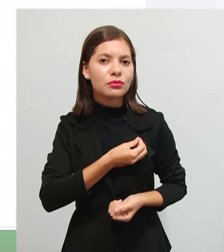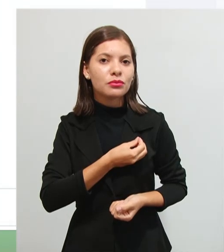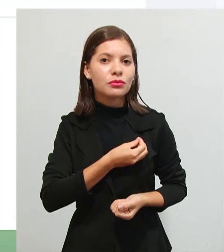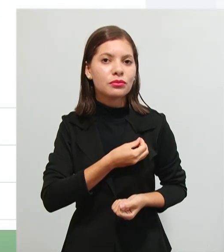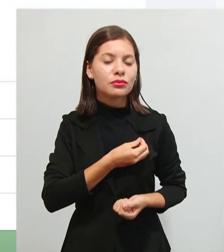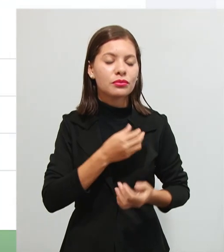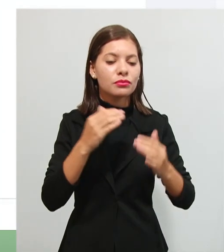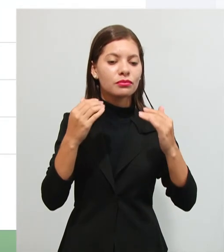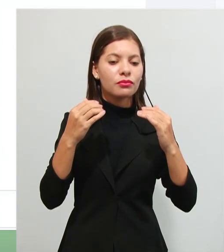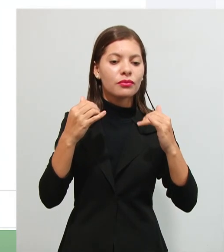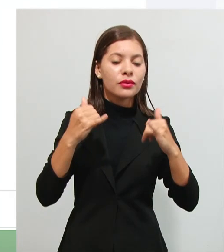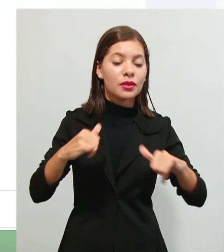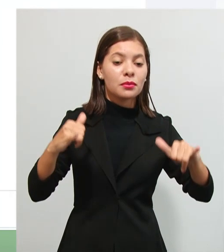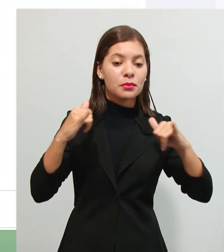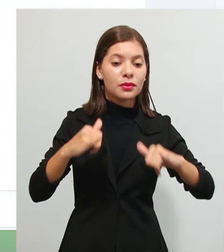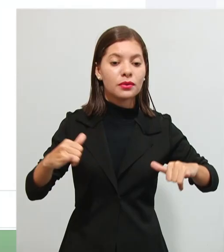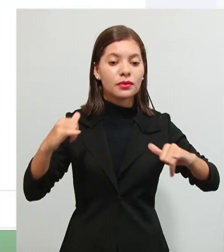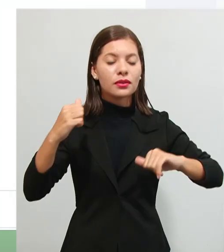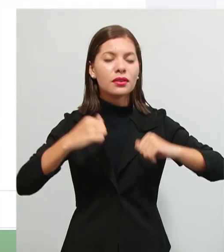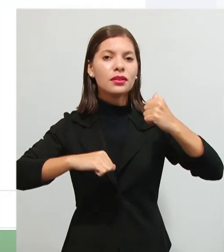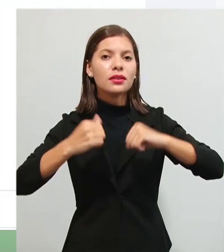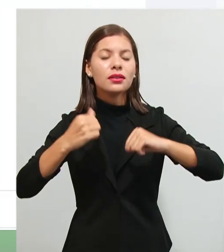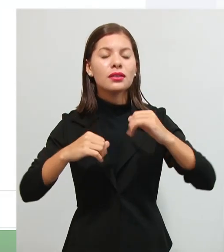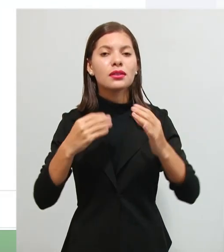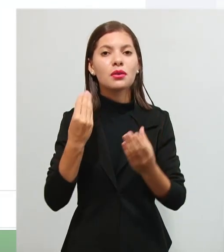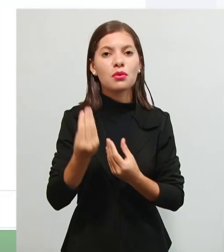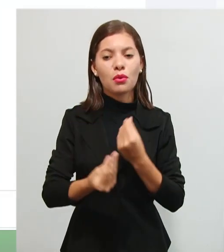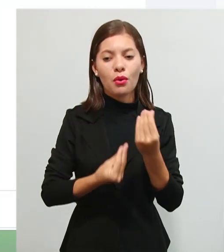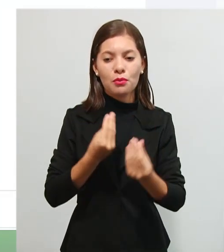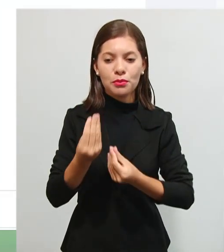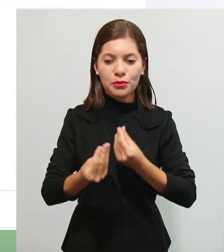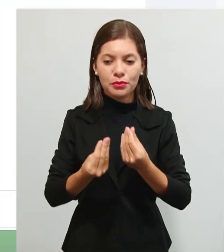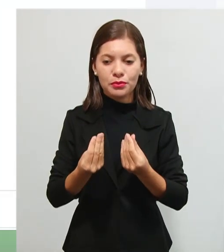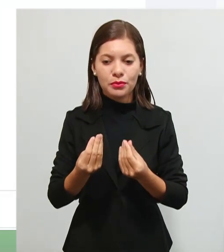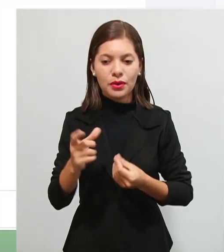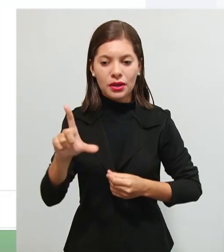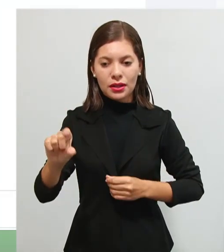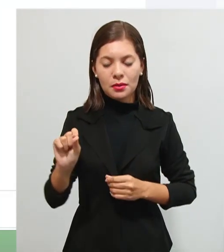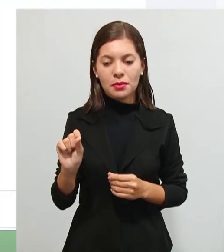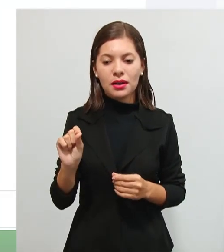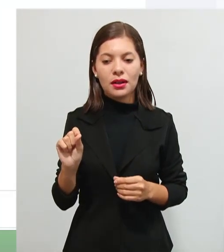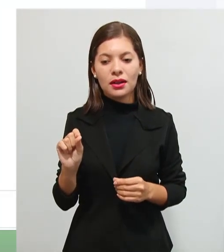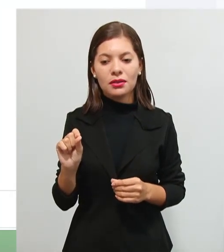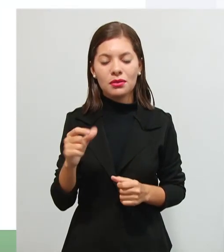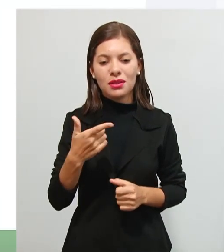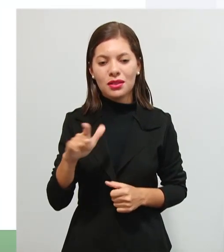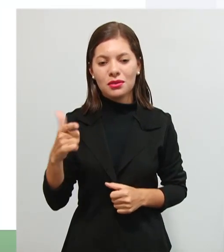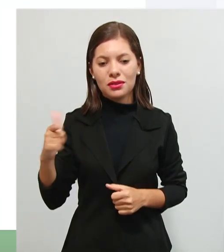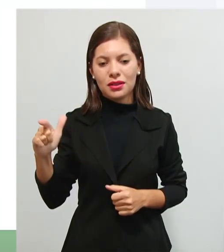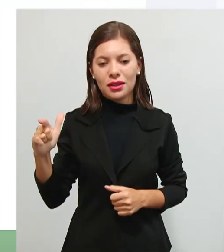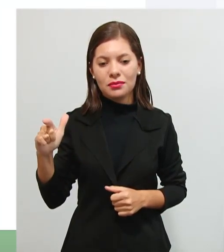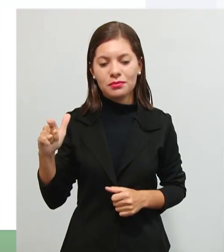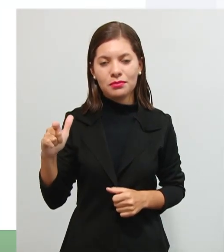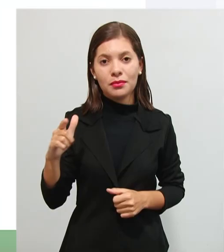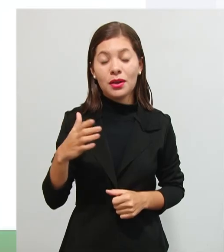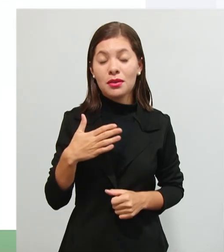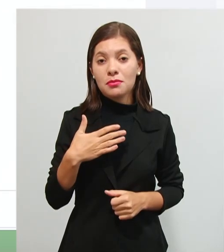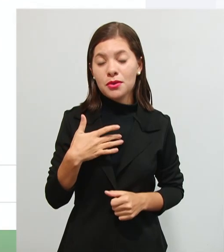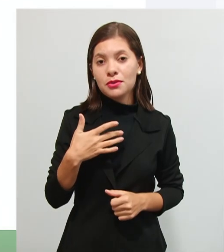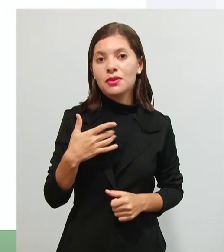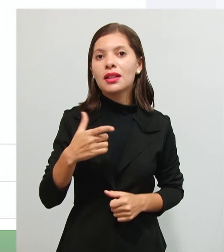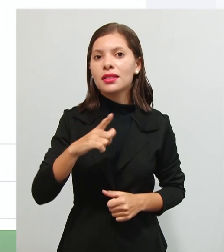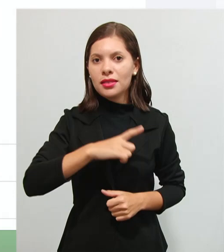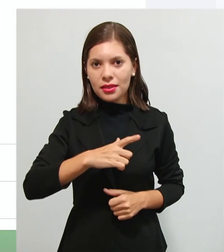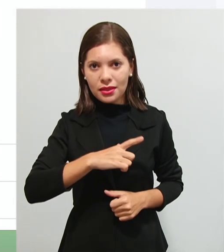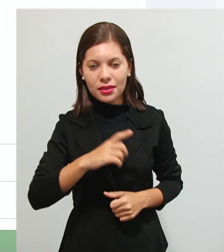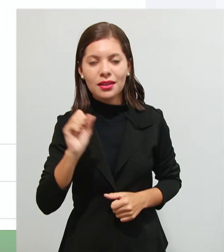Na avaliação, como será a avaliação? Por exemplo, aqui está marcado que não tem nenhuma avaliação. Mas eu podia dizer que, olha, vai ter